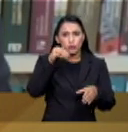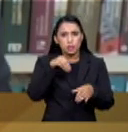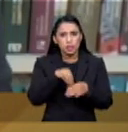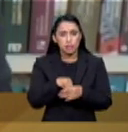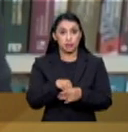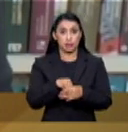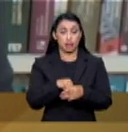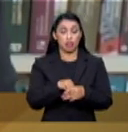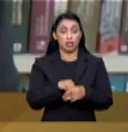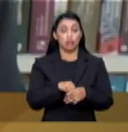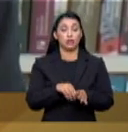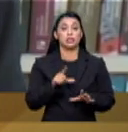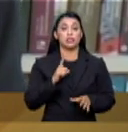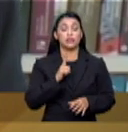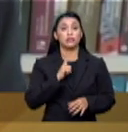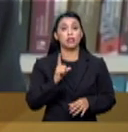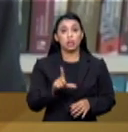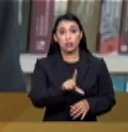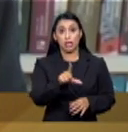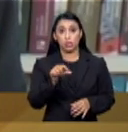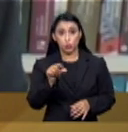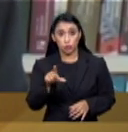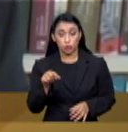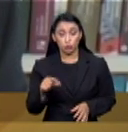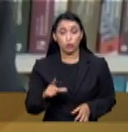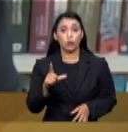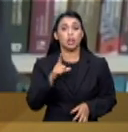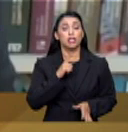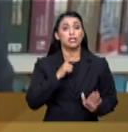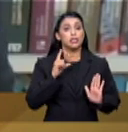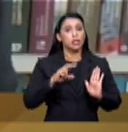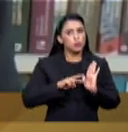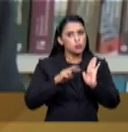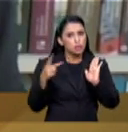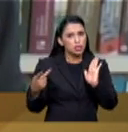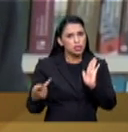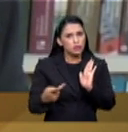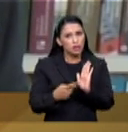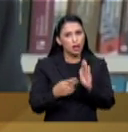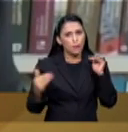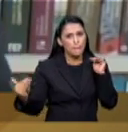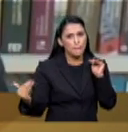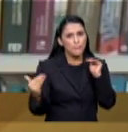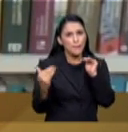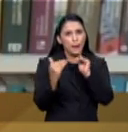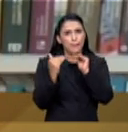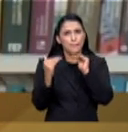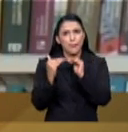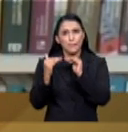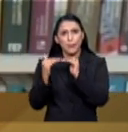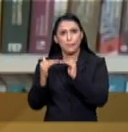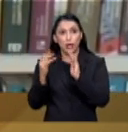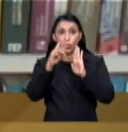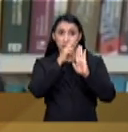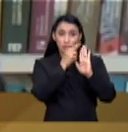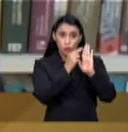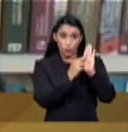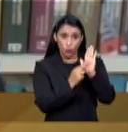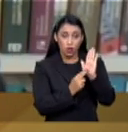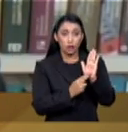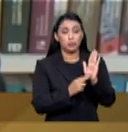portanto, a escolha do significado que seja mais coerente no conjunto normativo da